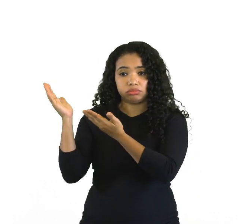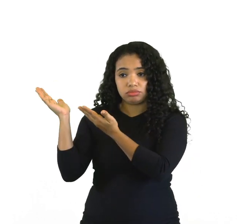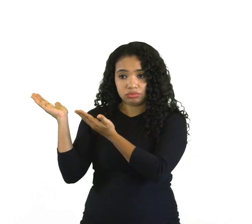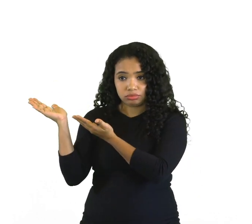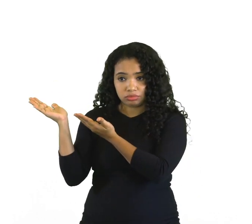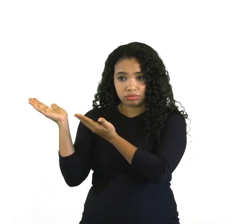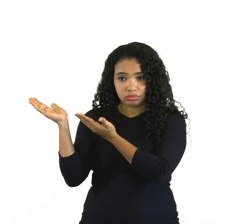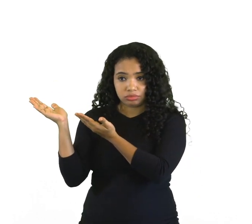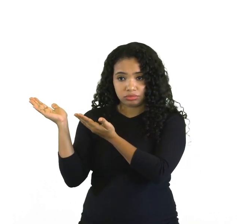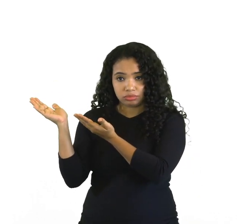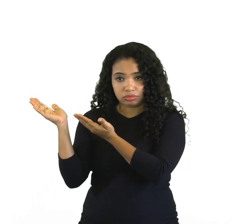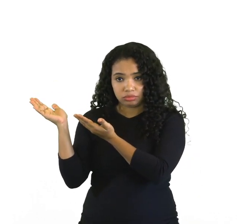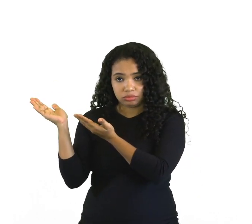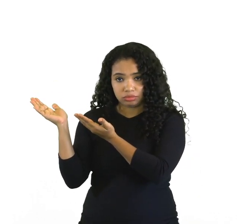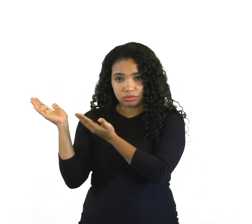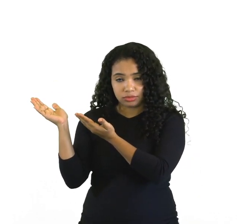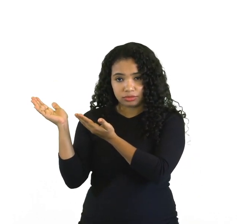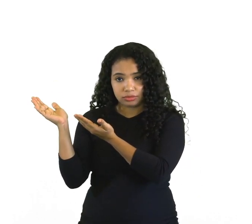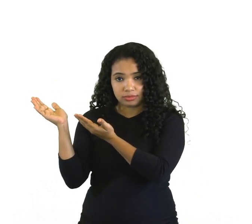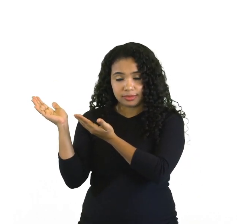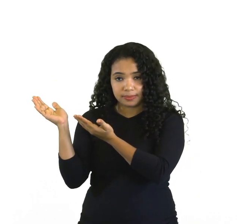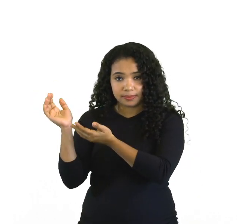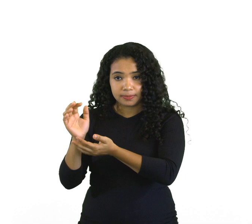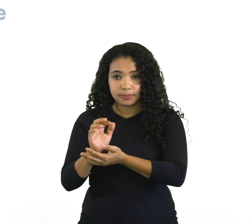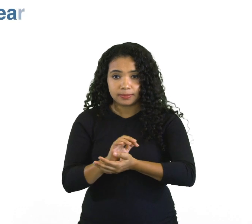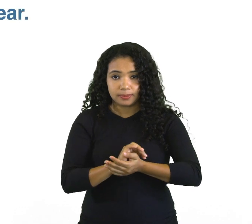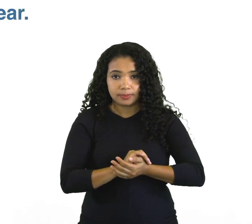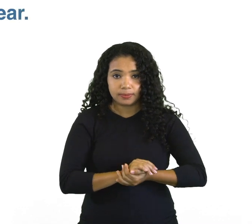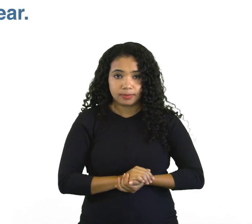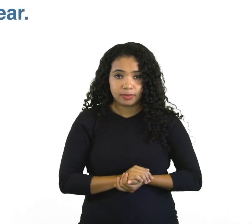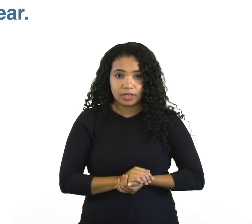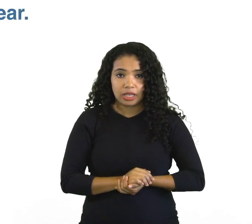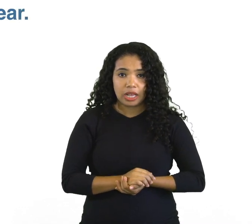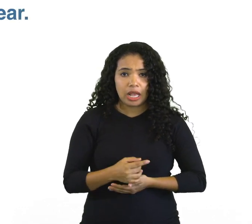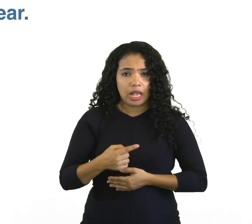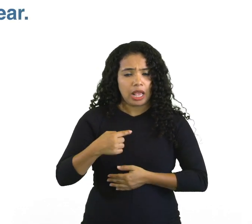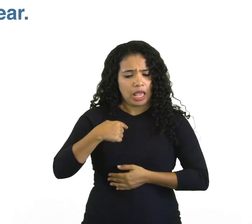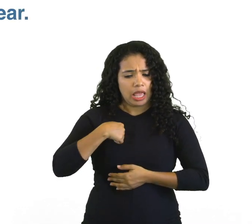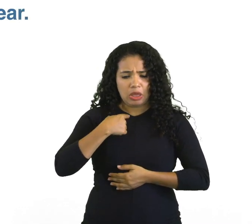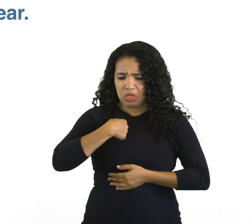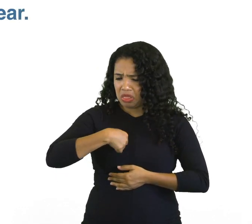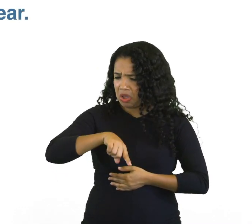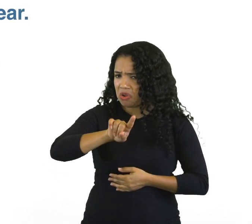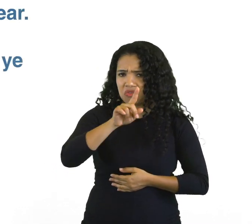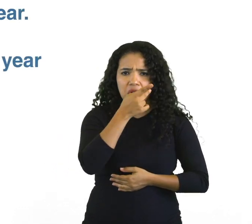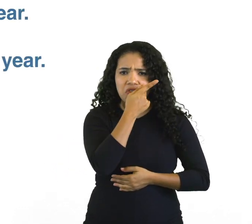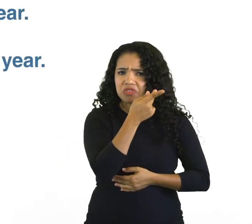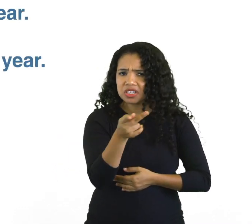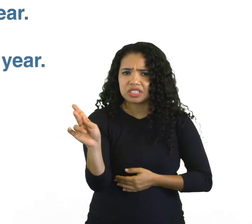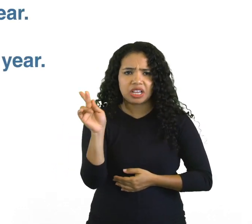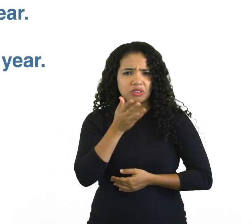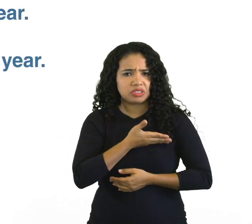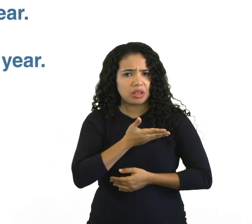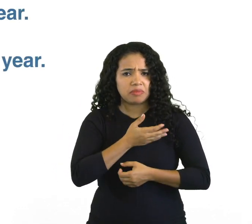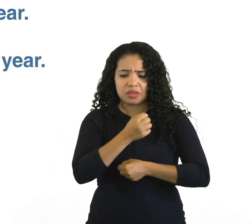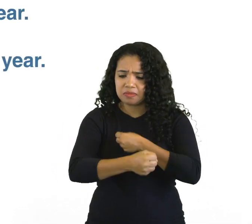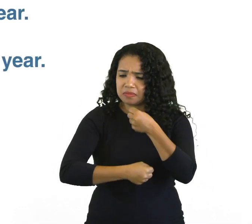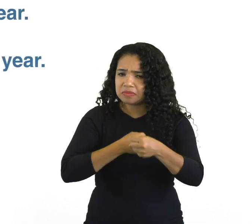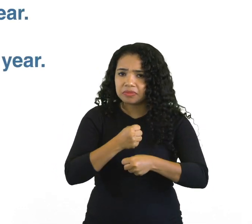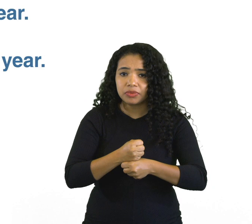friends next year. Eu não irei visitar meus amigos no próximo ano, tá? E aí você pode usar com todas as